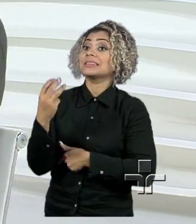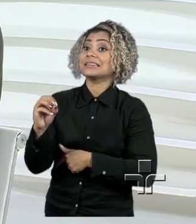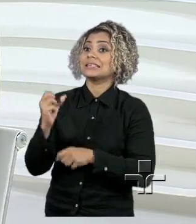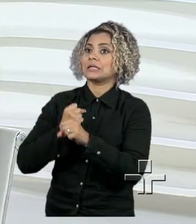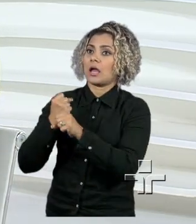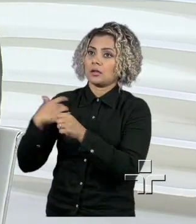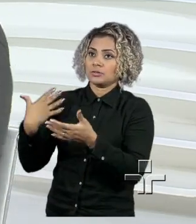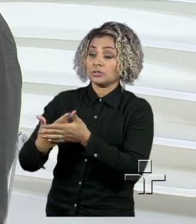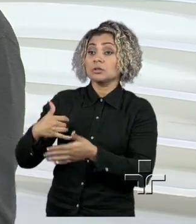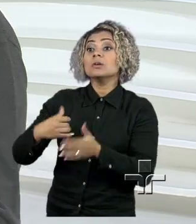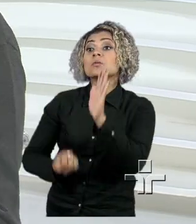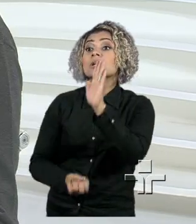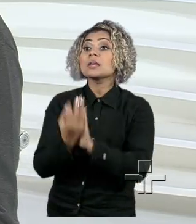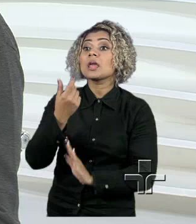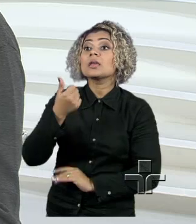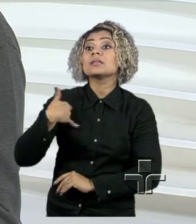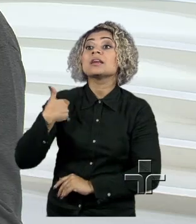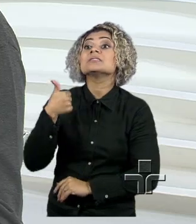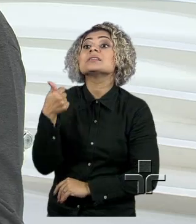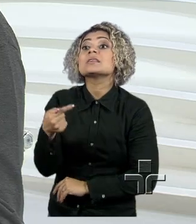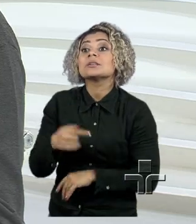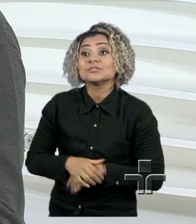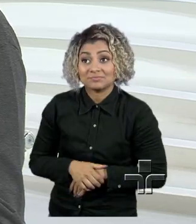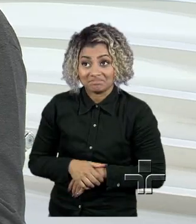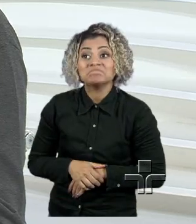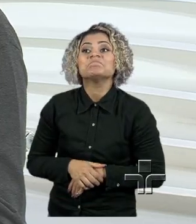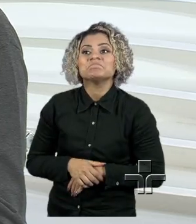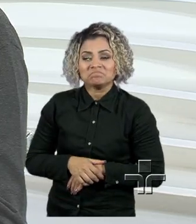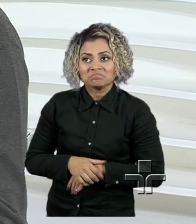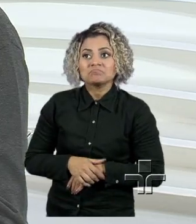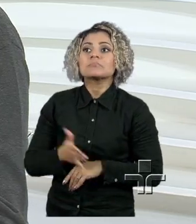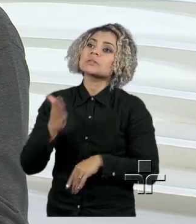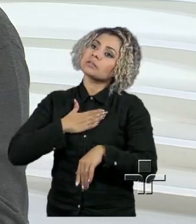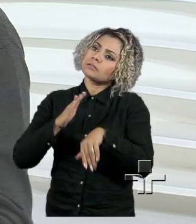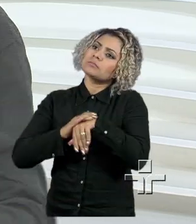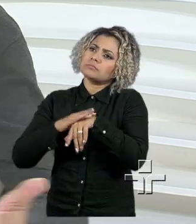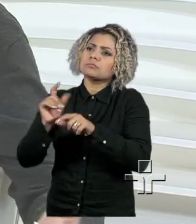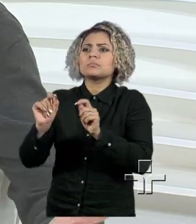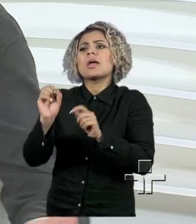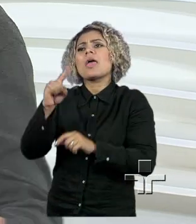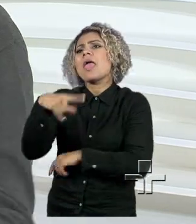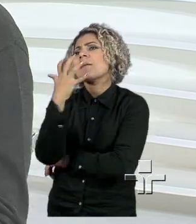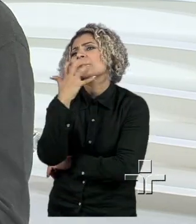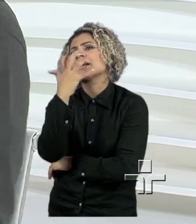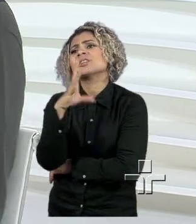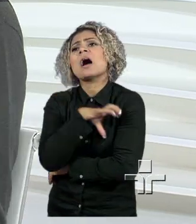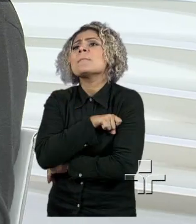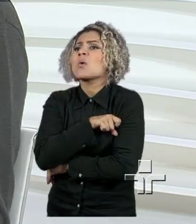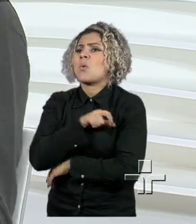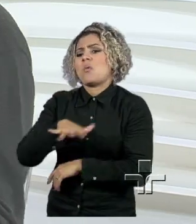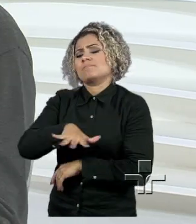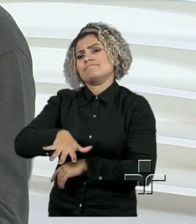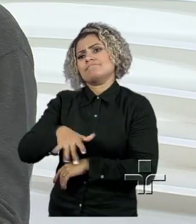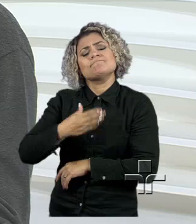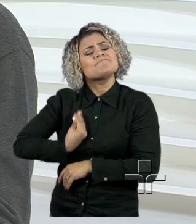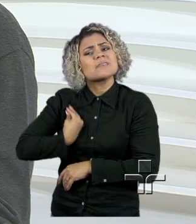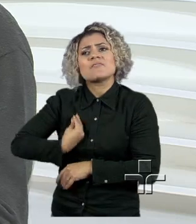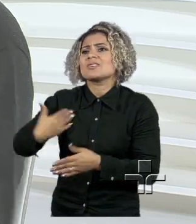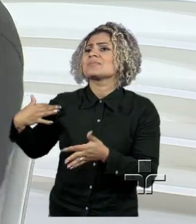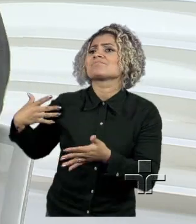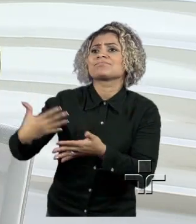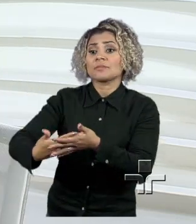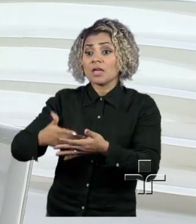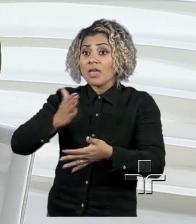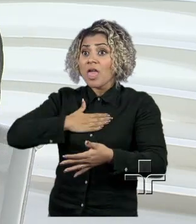essa empresa aos 17, né? Naturalmente, é uma grande paixão, né? Um negócio da minha vida. Eu me